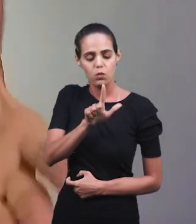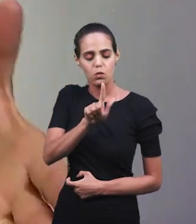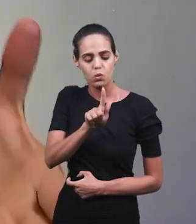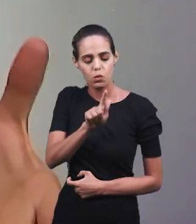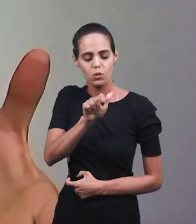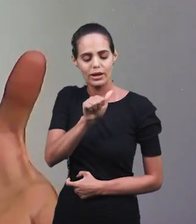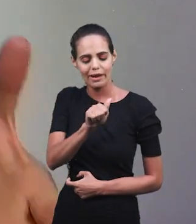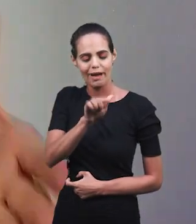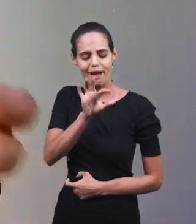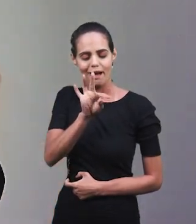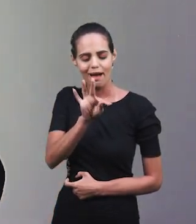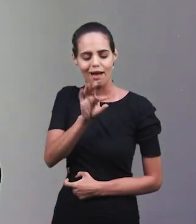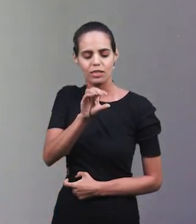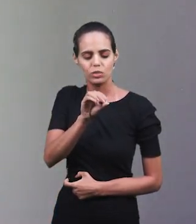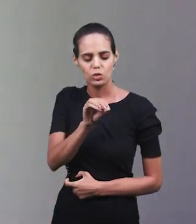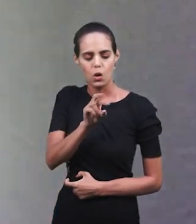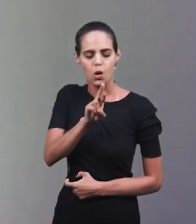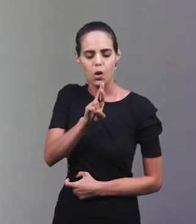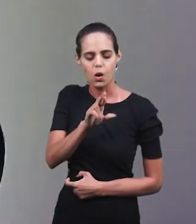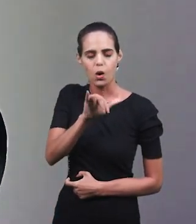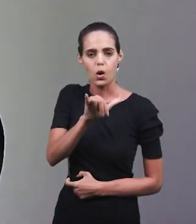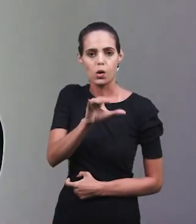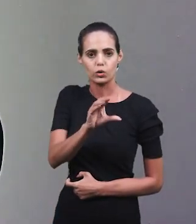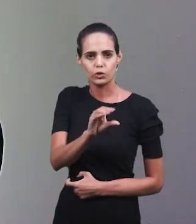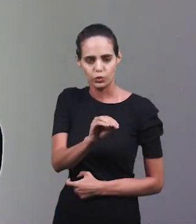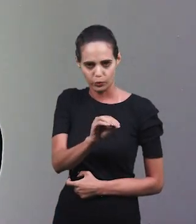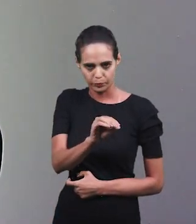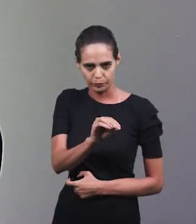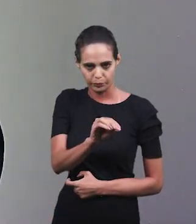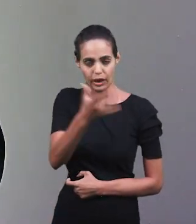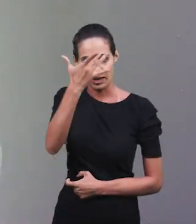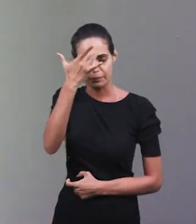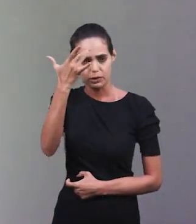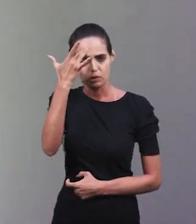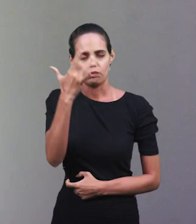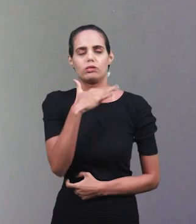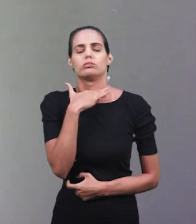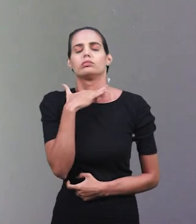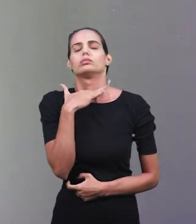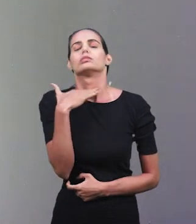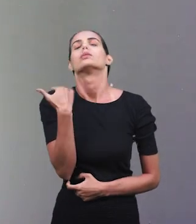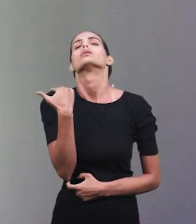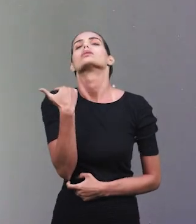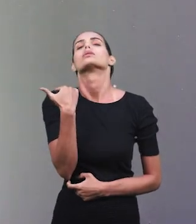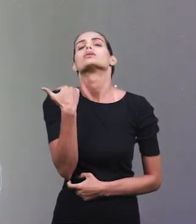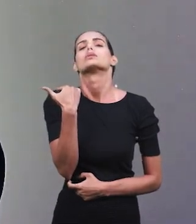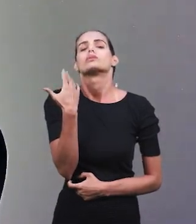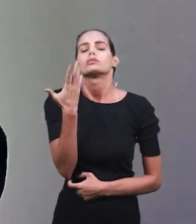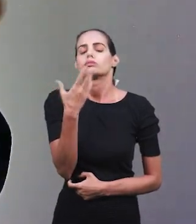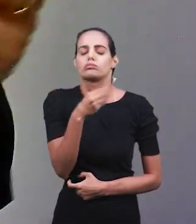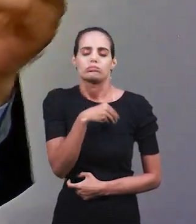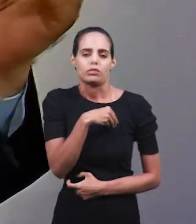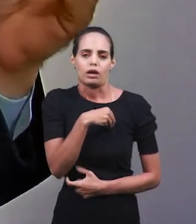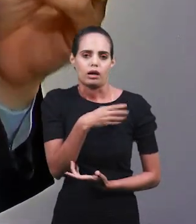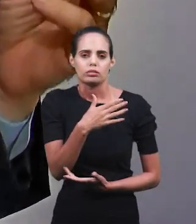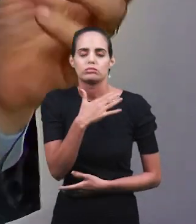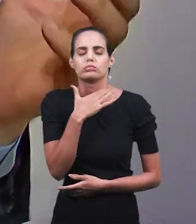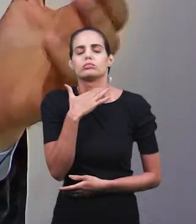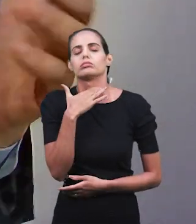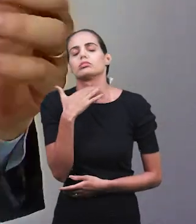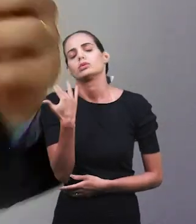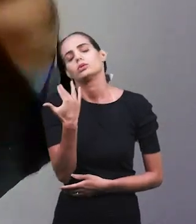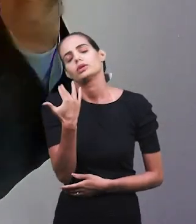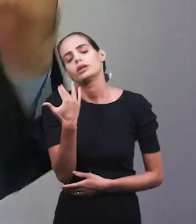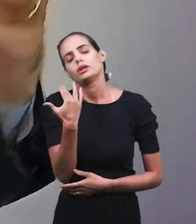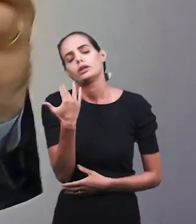local, segundo esse dogma, onde o homem, quando morria com alguma falta, algum pecado, ele ia para o